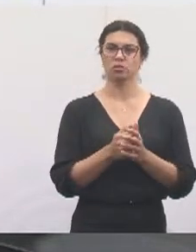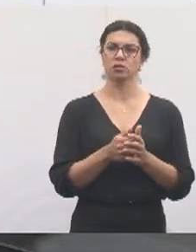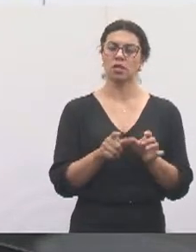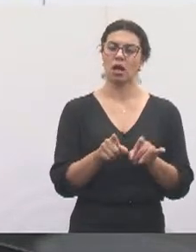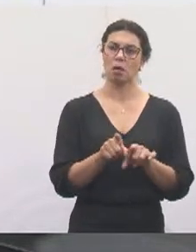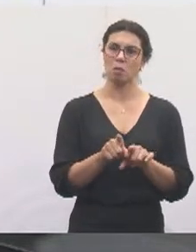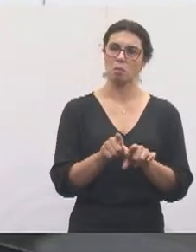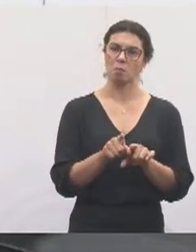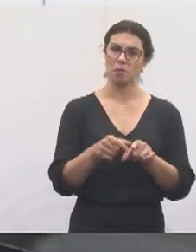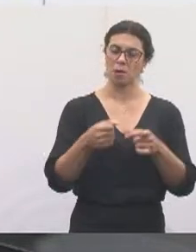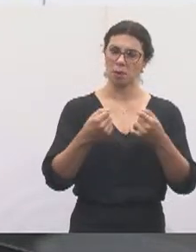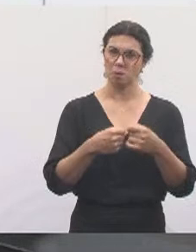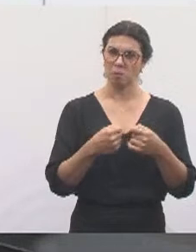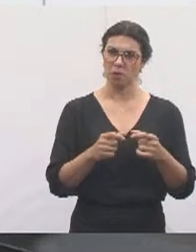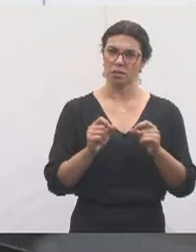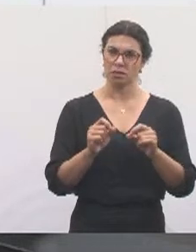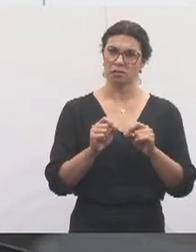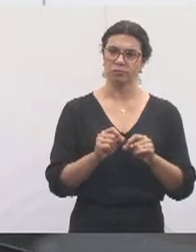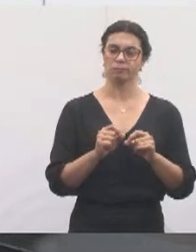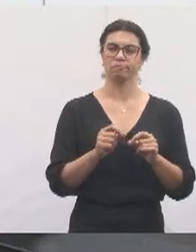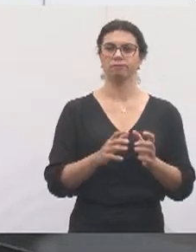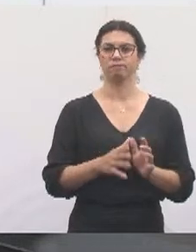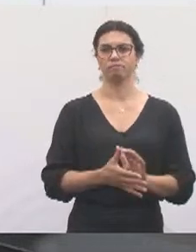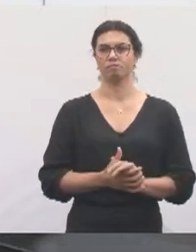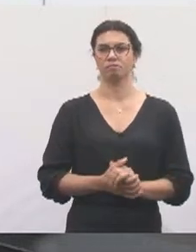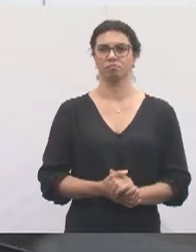constante atinge as margens de